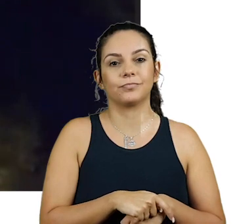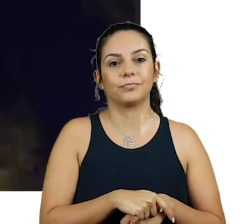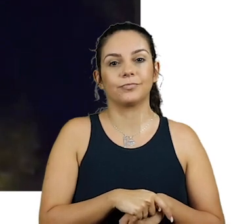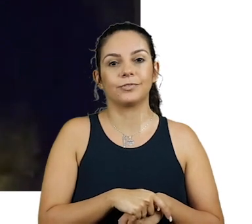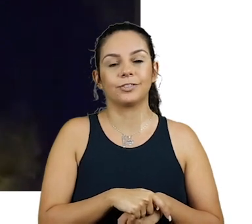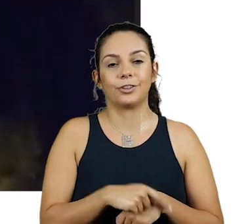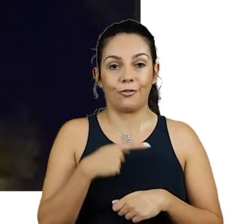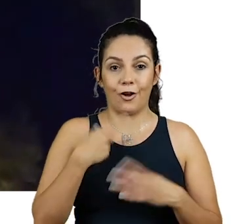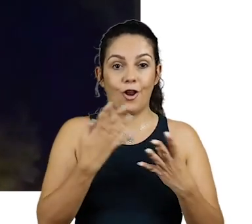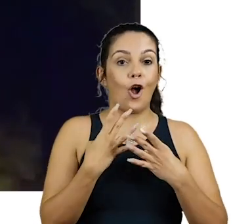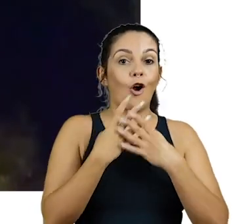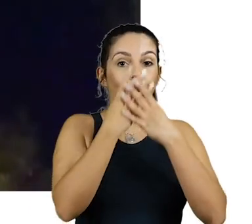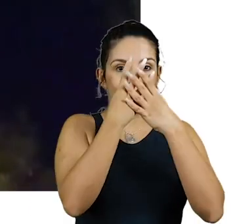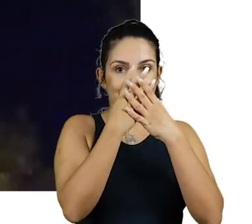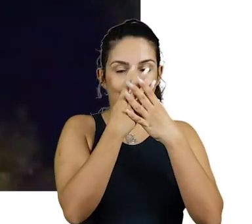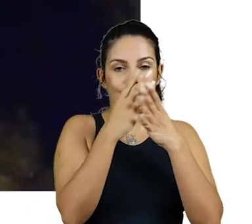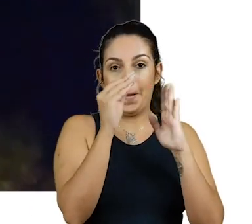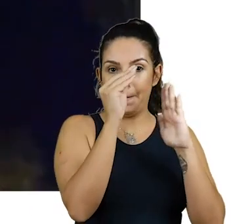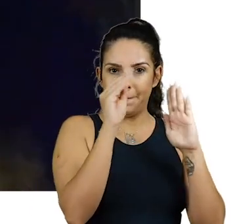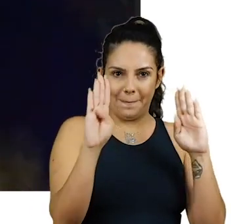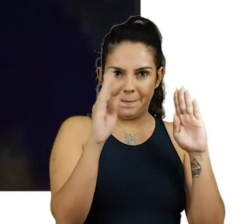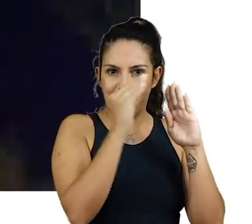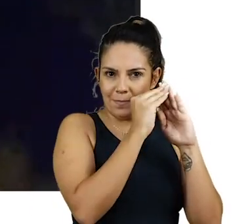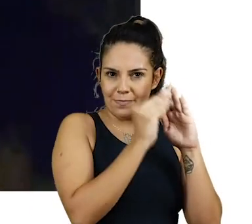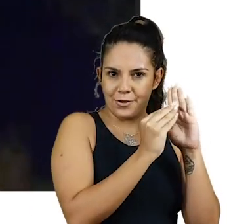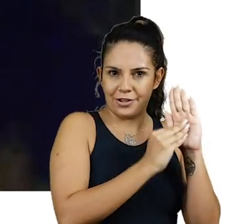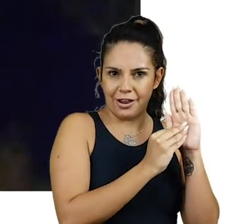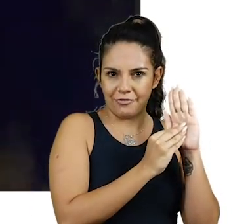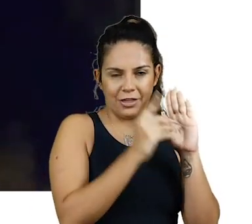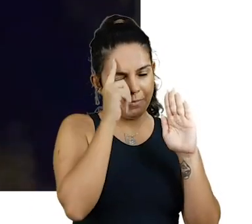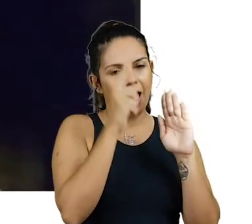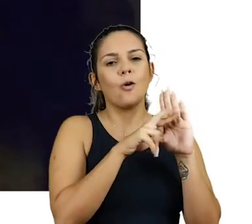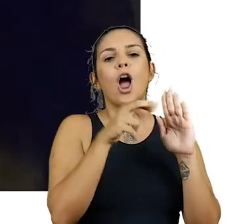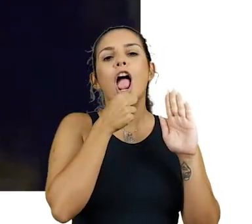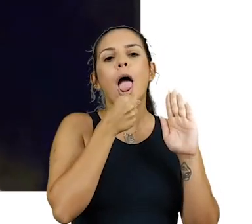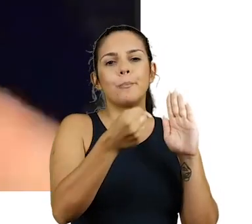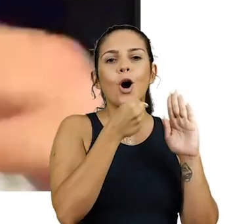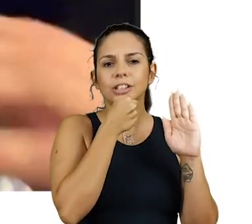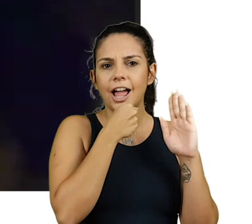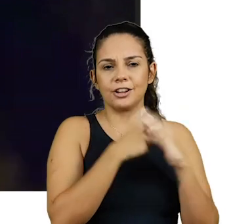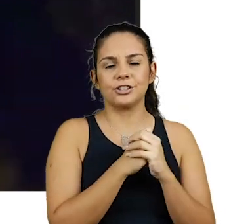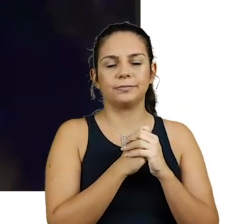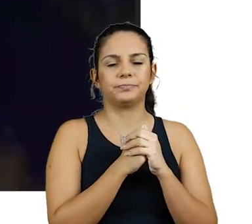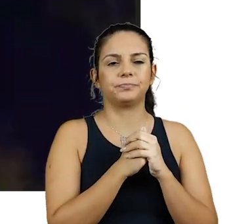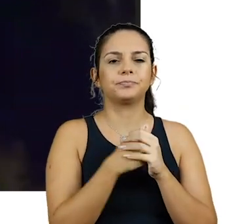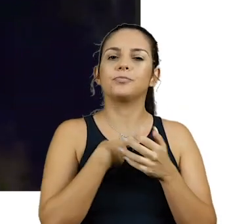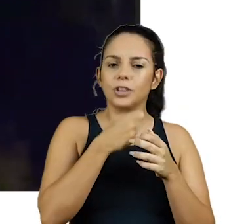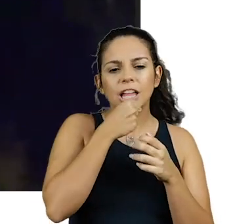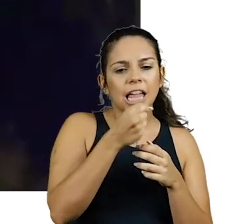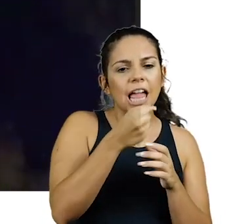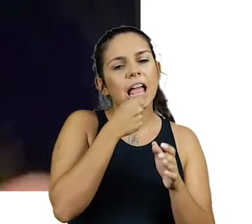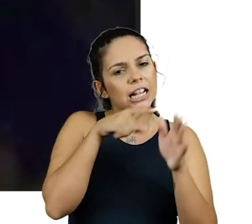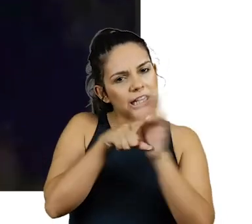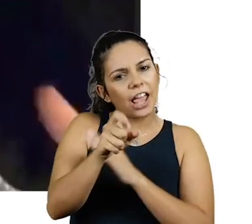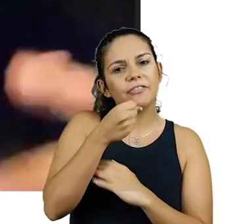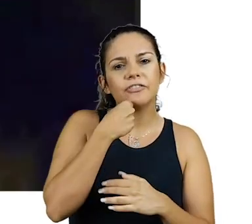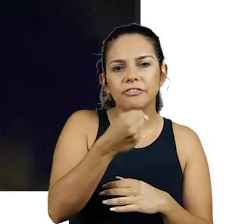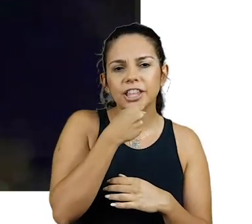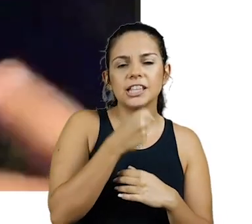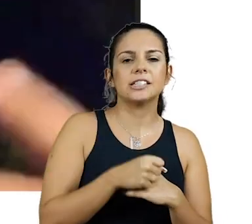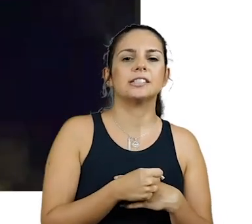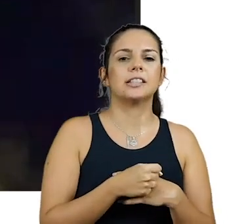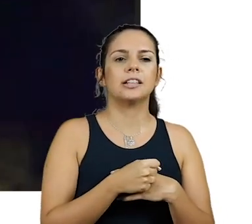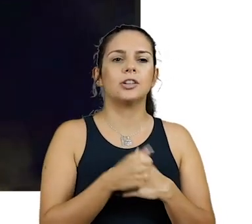Aí eu achei, ok, biografia, eu encarei como uma grande reportagem. Chego lá, faço uma boa entrevista com a Elza,